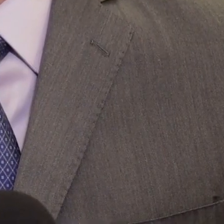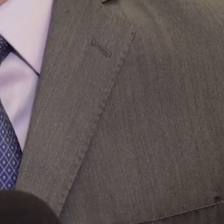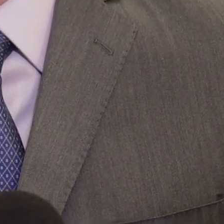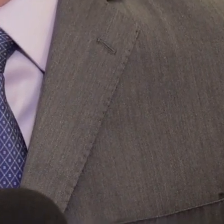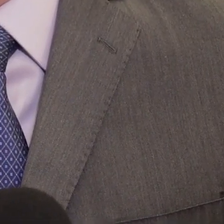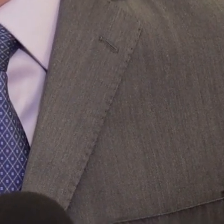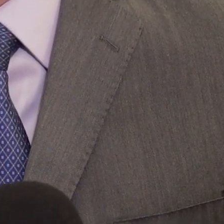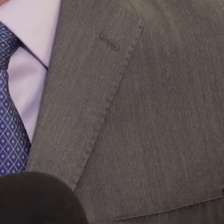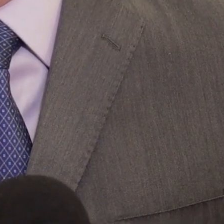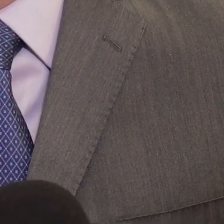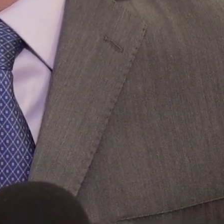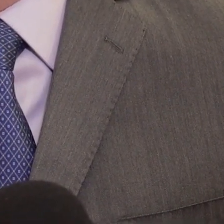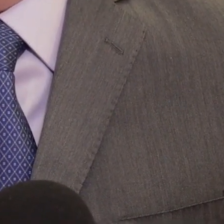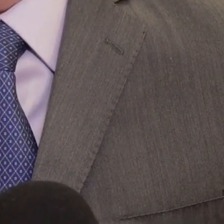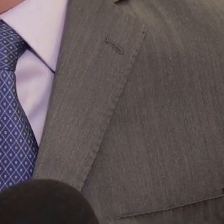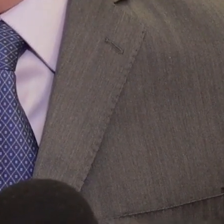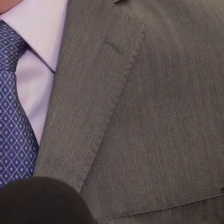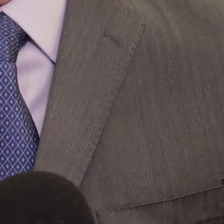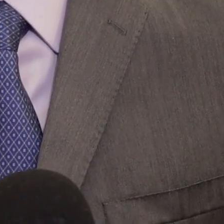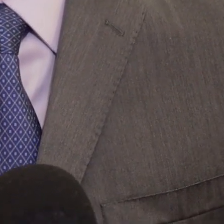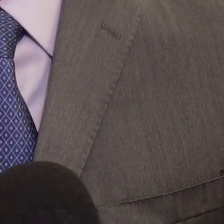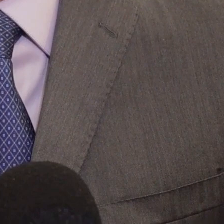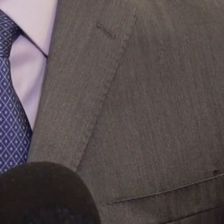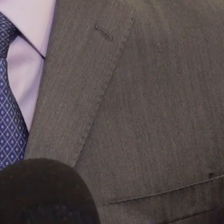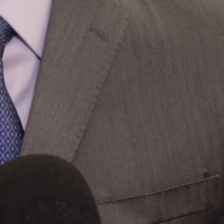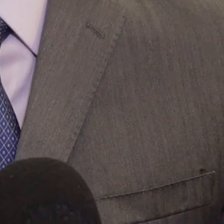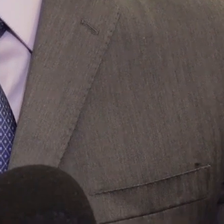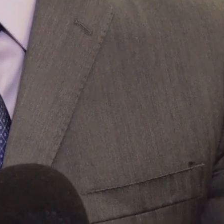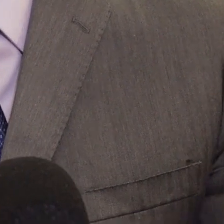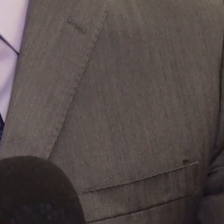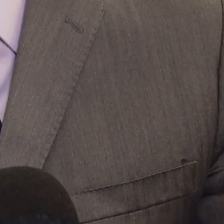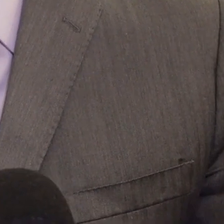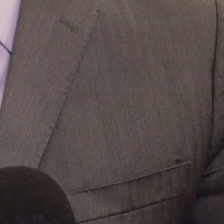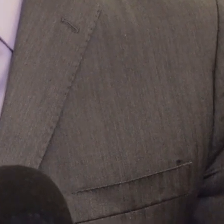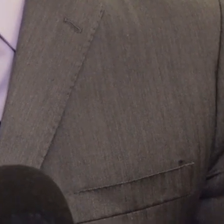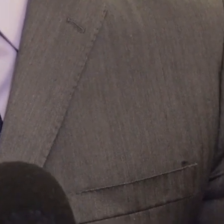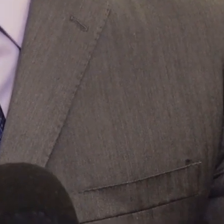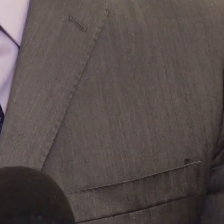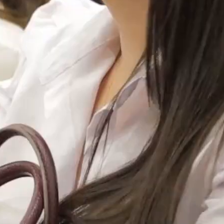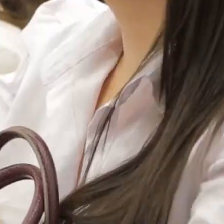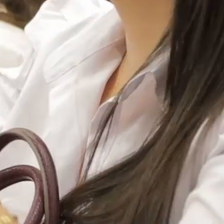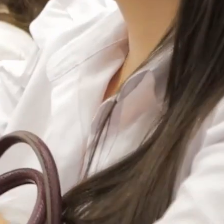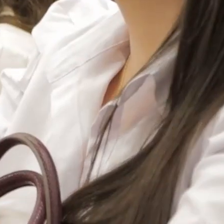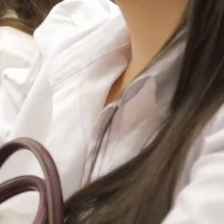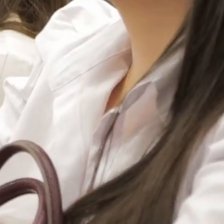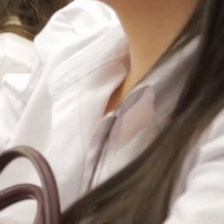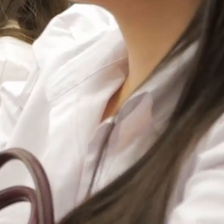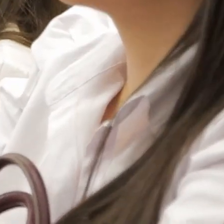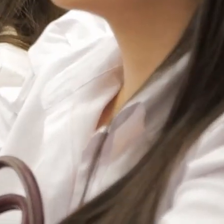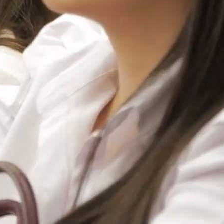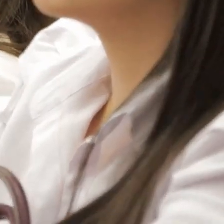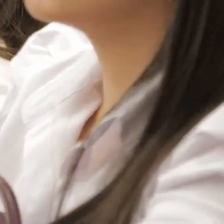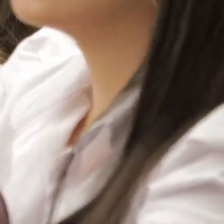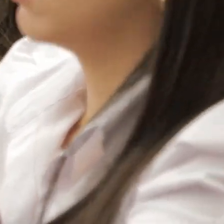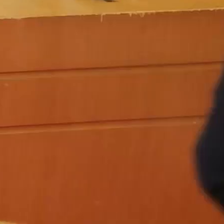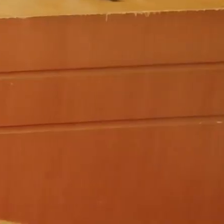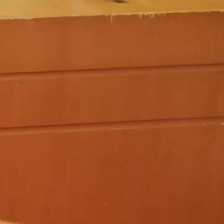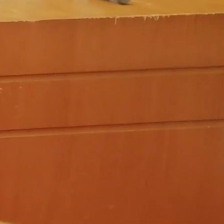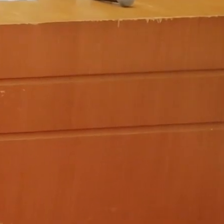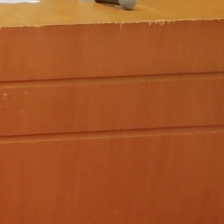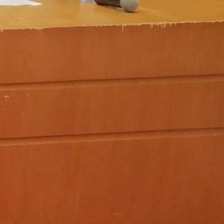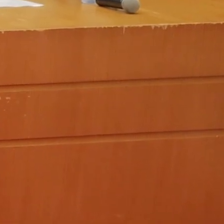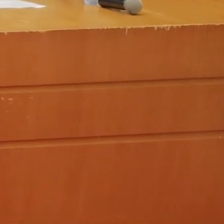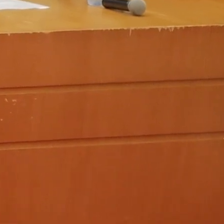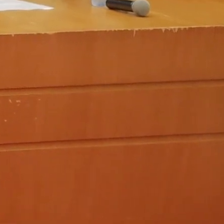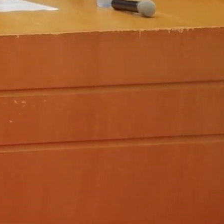que nós possamos, numa fase pré-processual, antes que haja o ingresso no judiciário, as partes